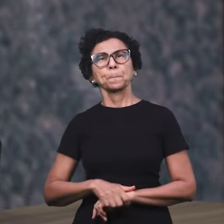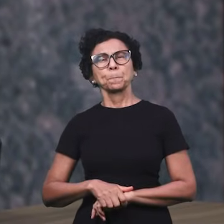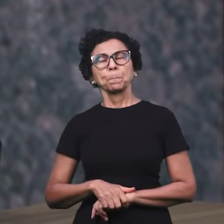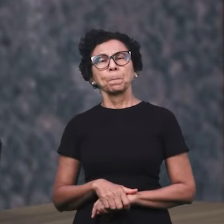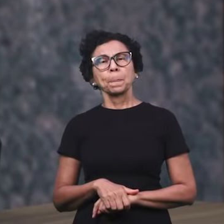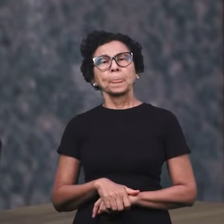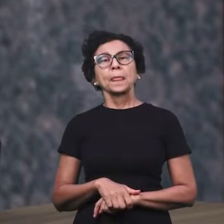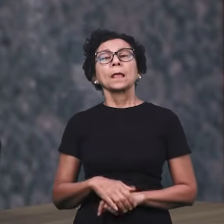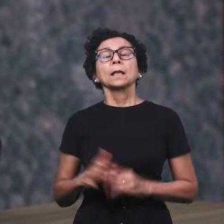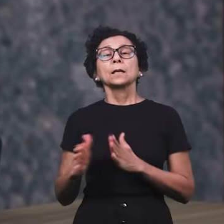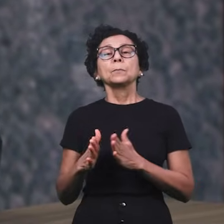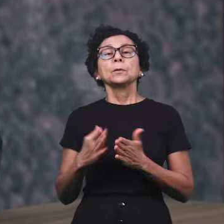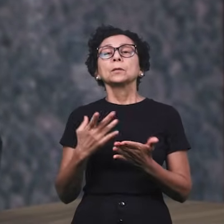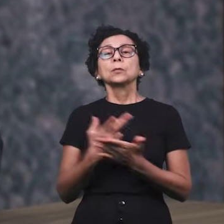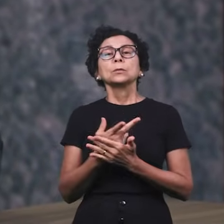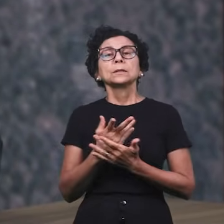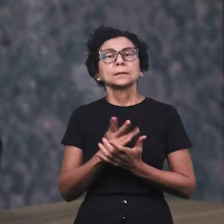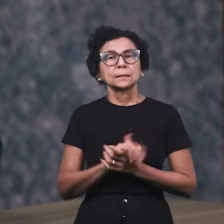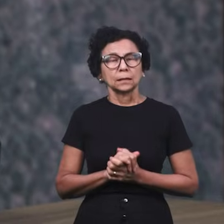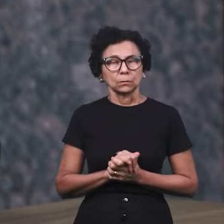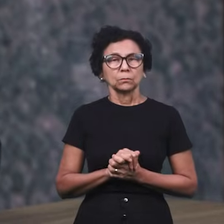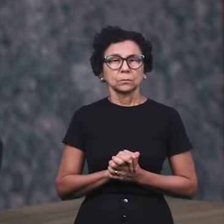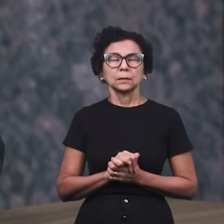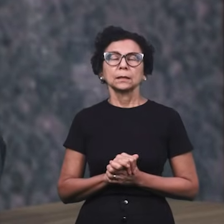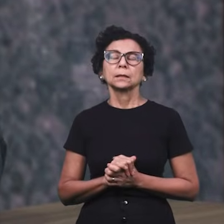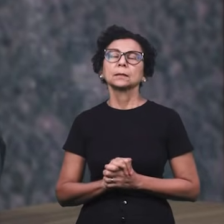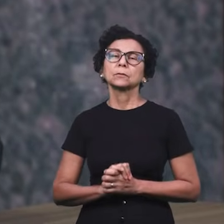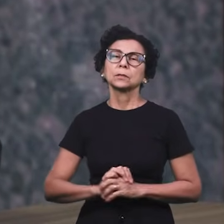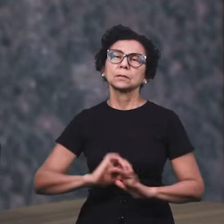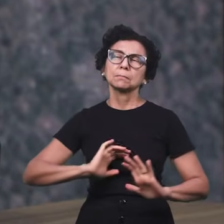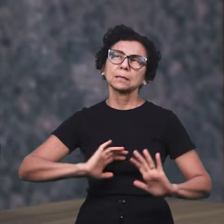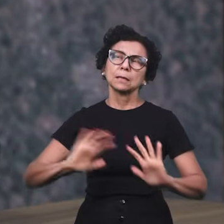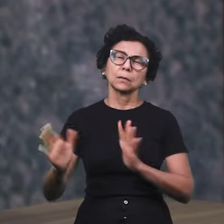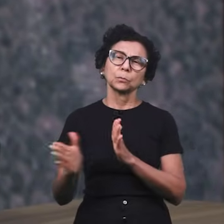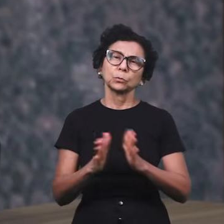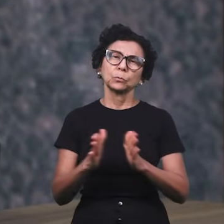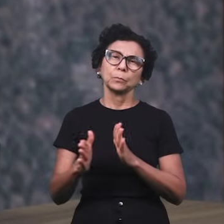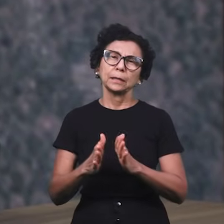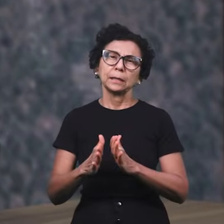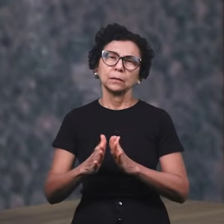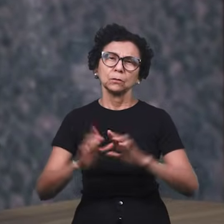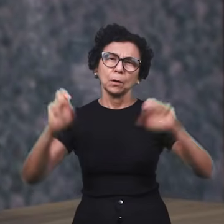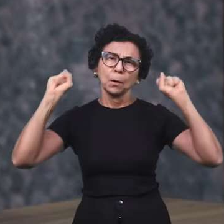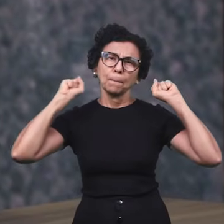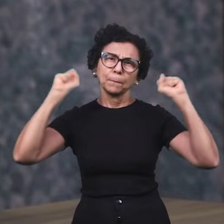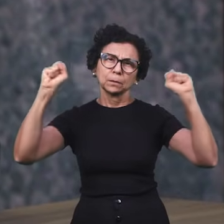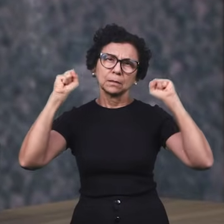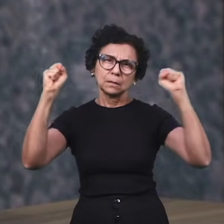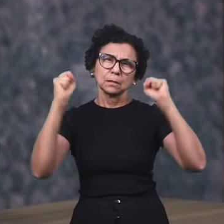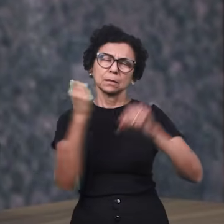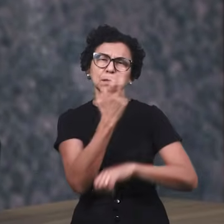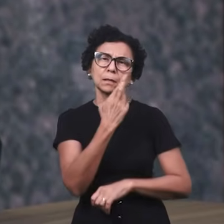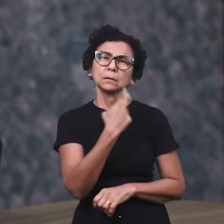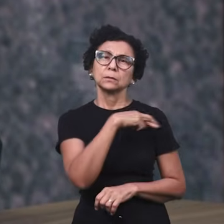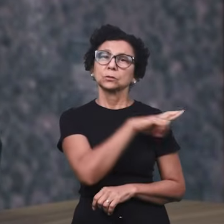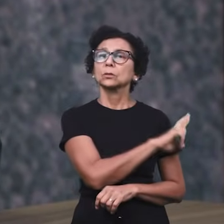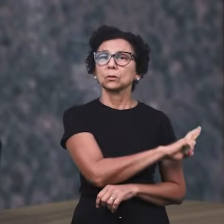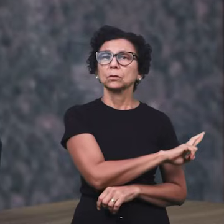passado pela reforma protestante. Teremos programas que vão abordar de maneira mais específica a